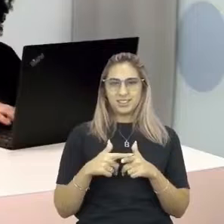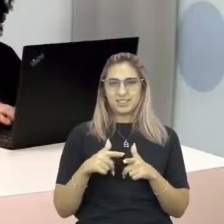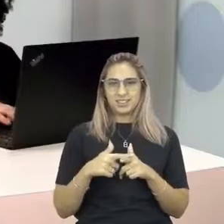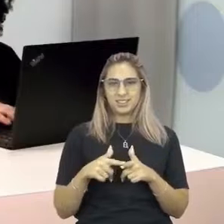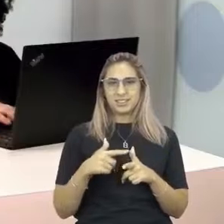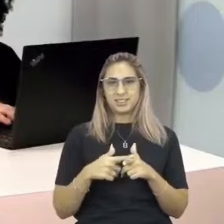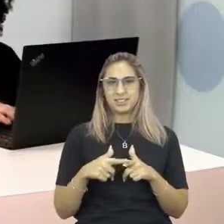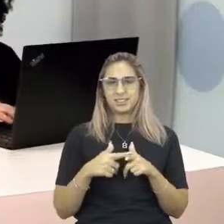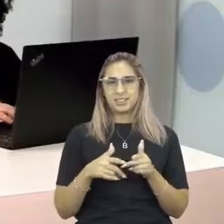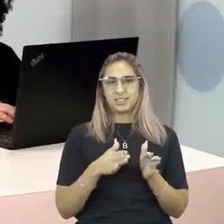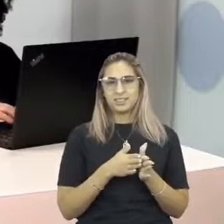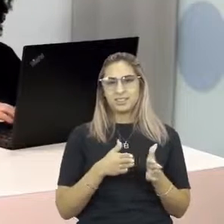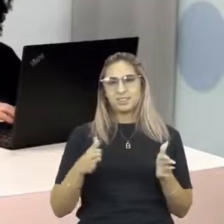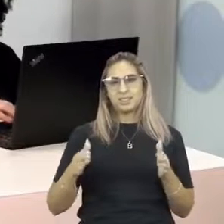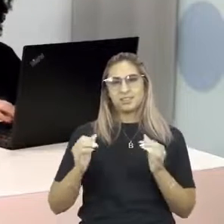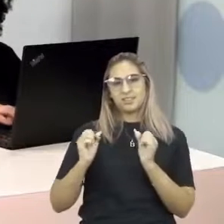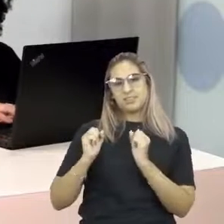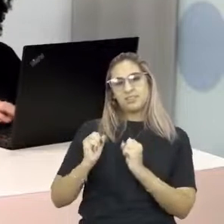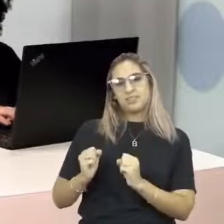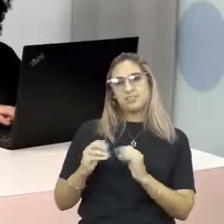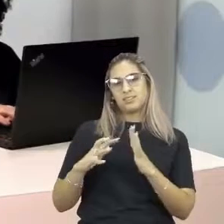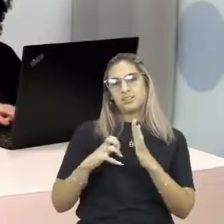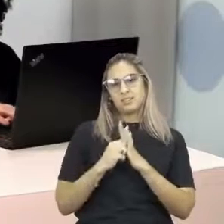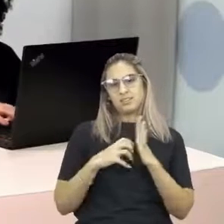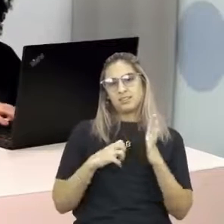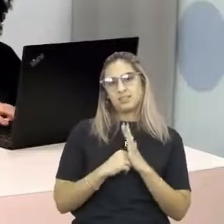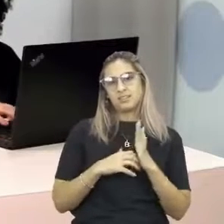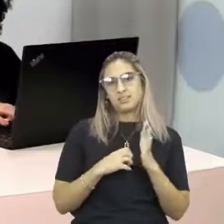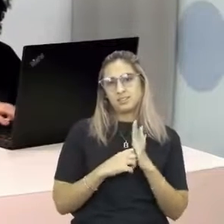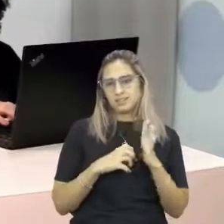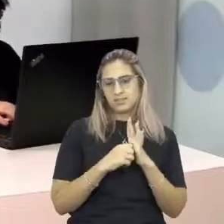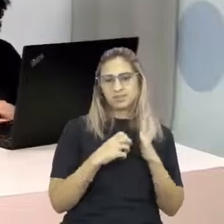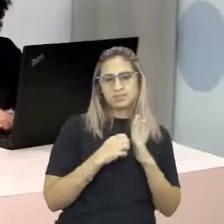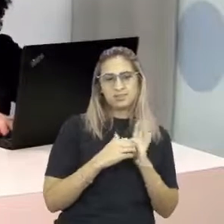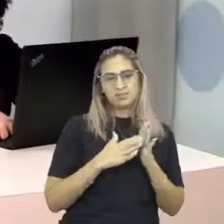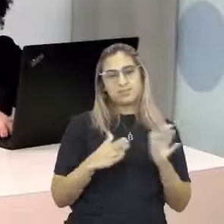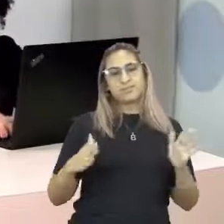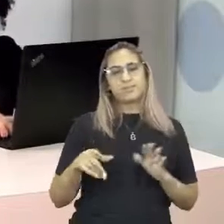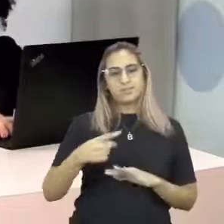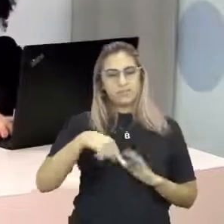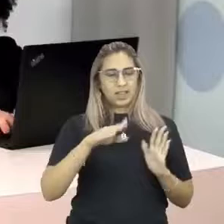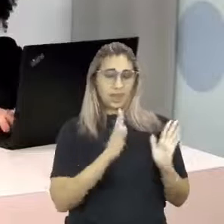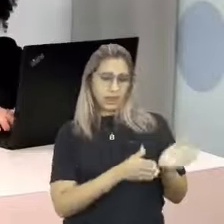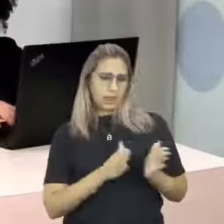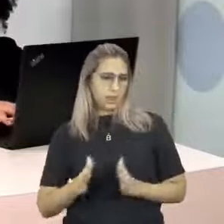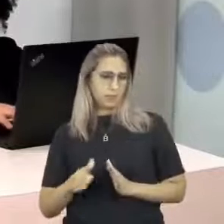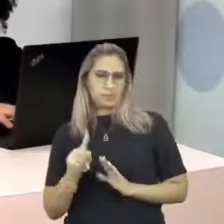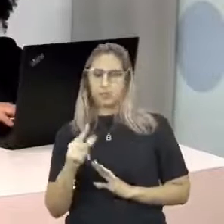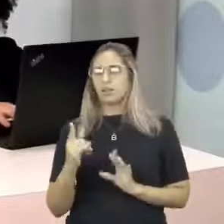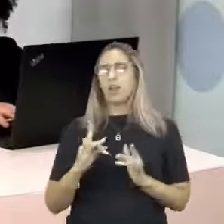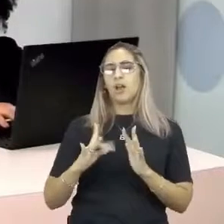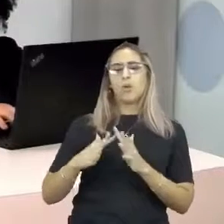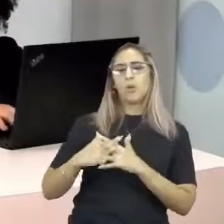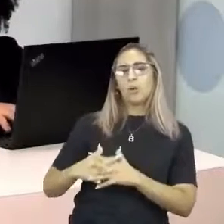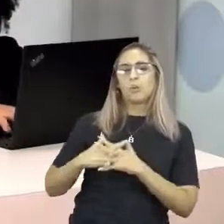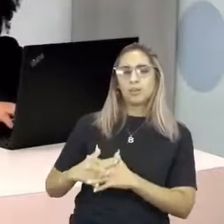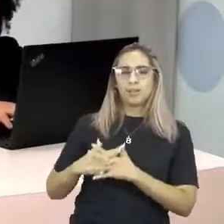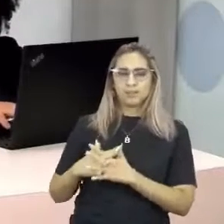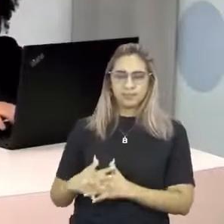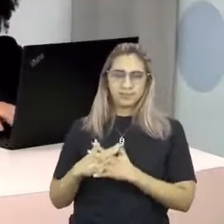os menus para que você possa fazer a sua inscrição. O Luiz detalhou que as etapas, elas não são complicadas e